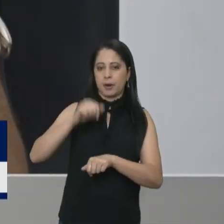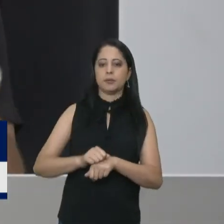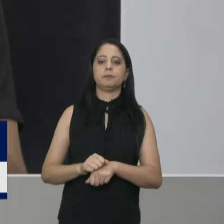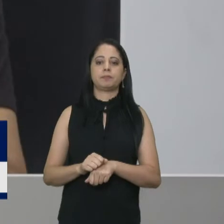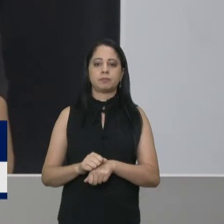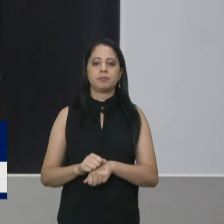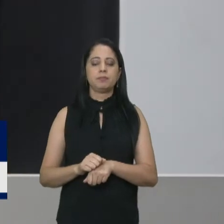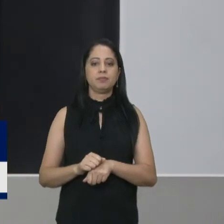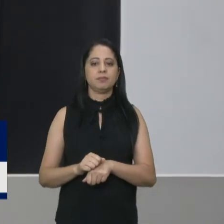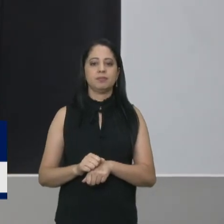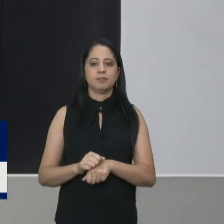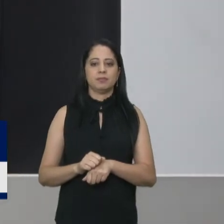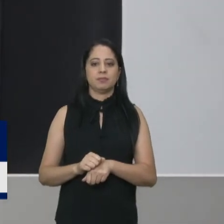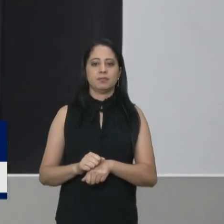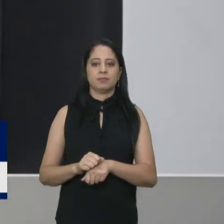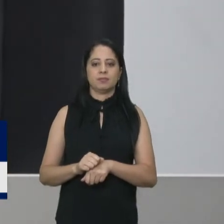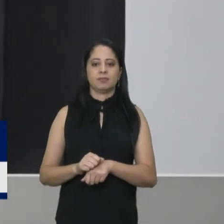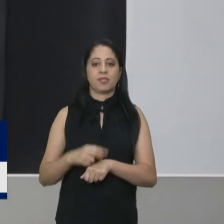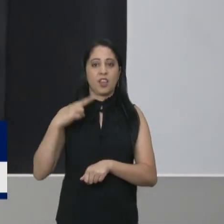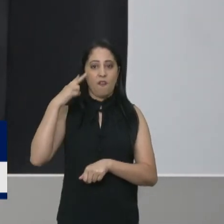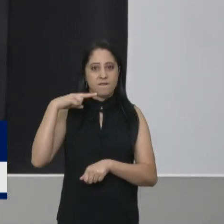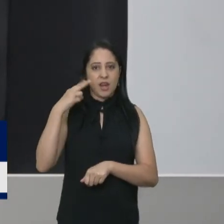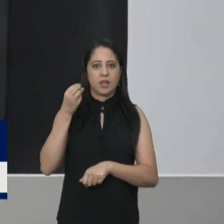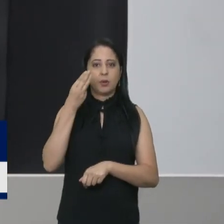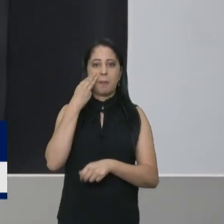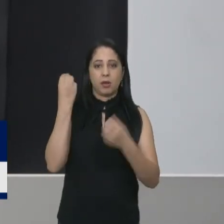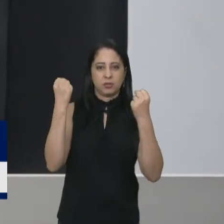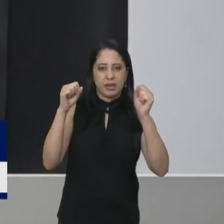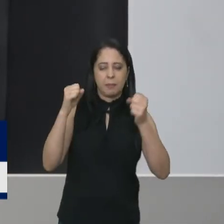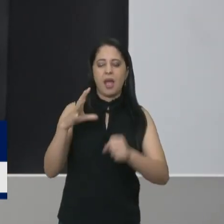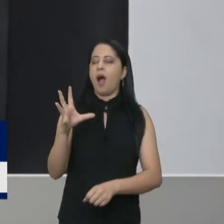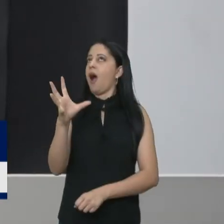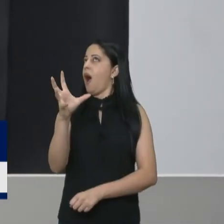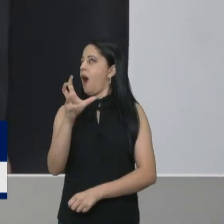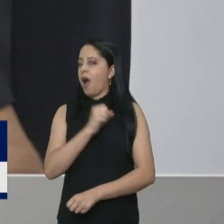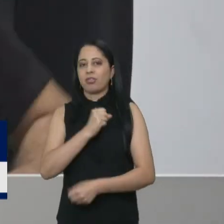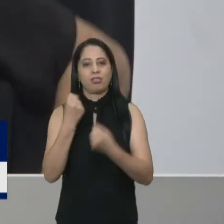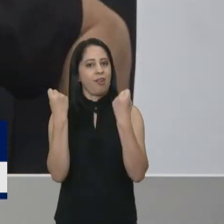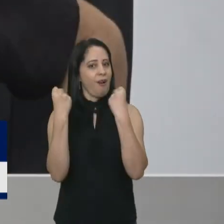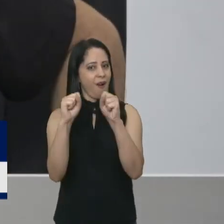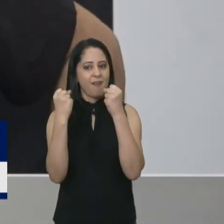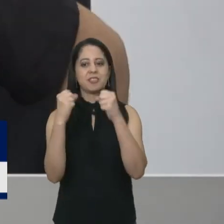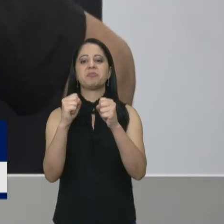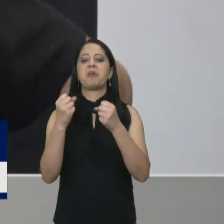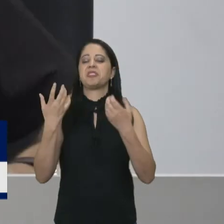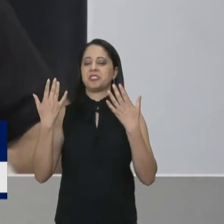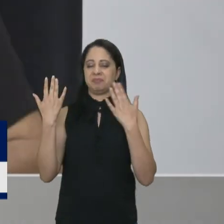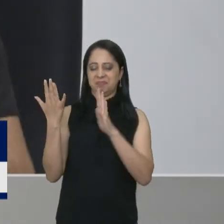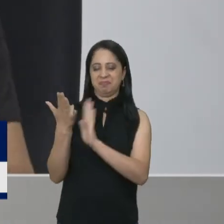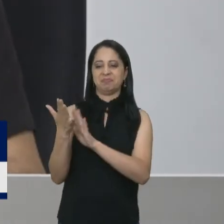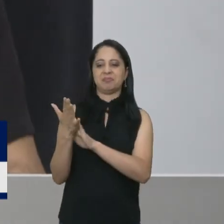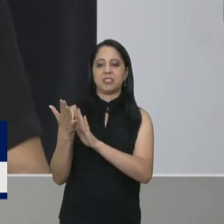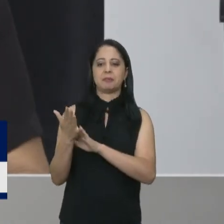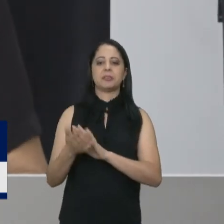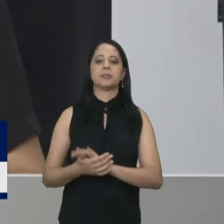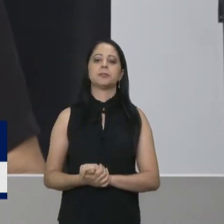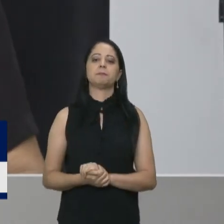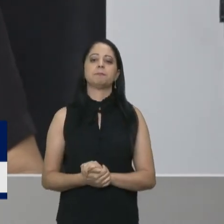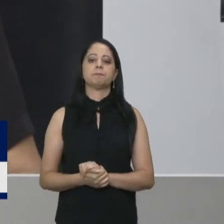é um amante do esporte, faz educação física, Marcos. Parabéns. Queria